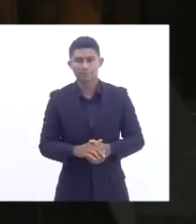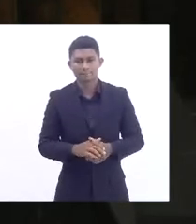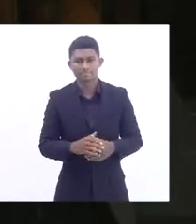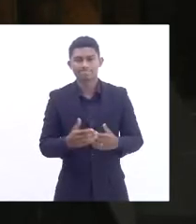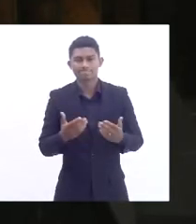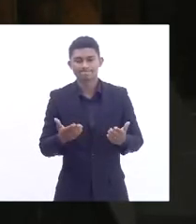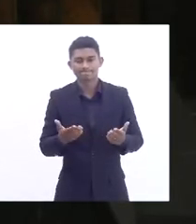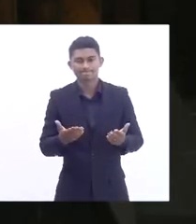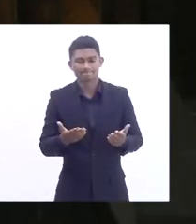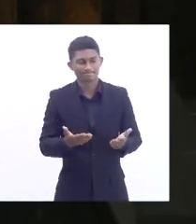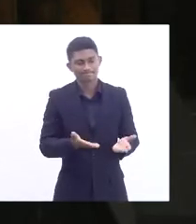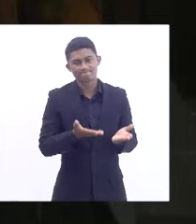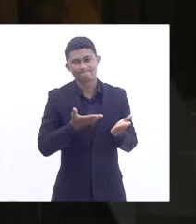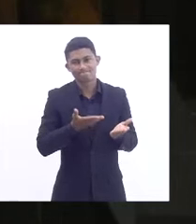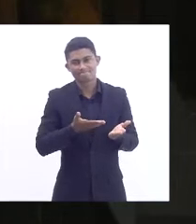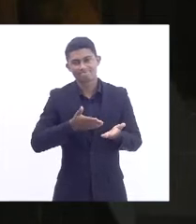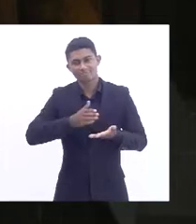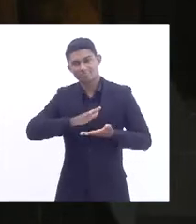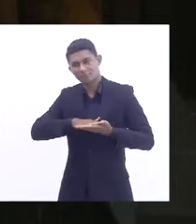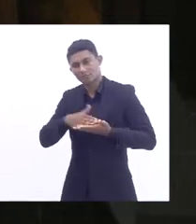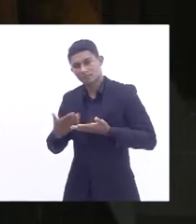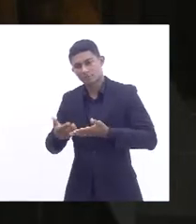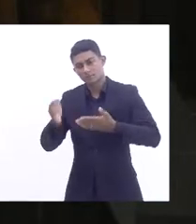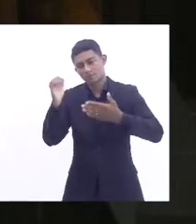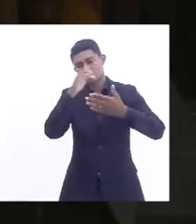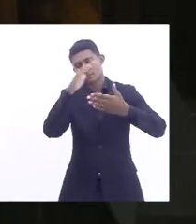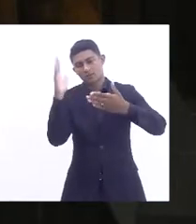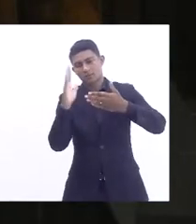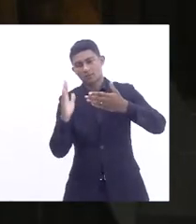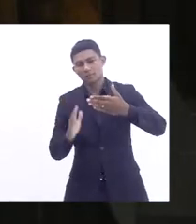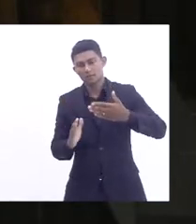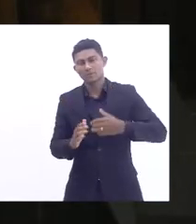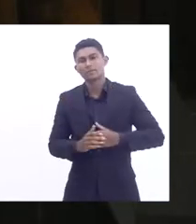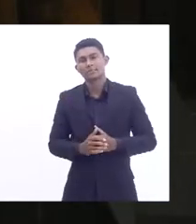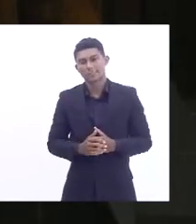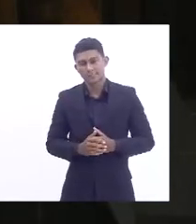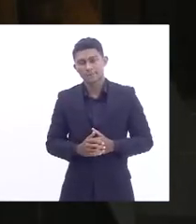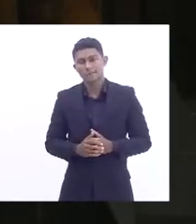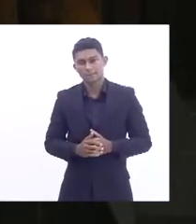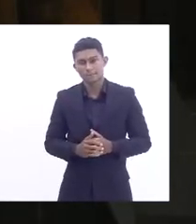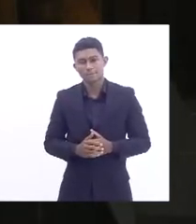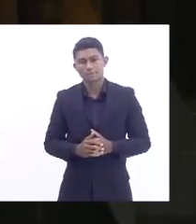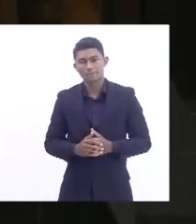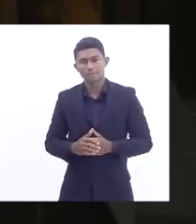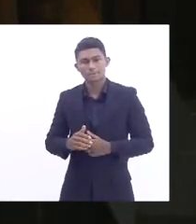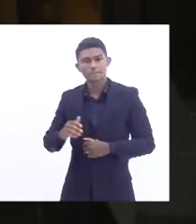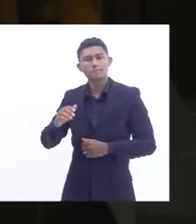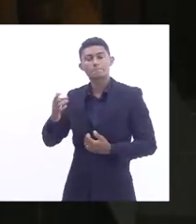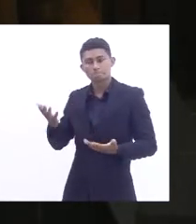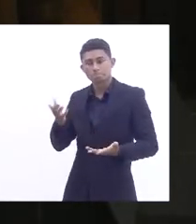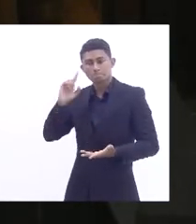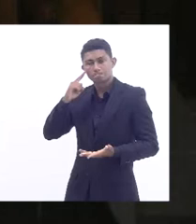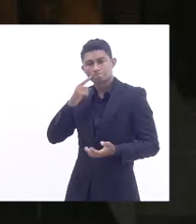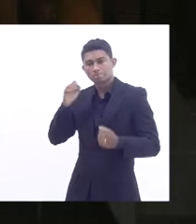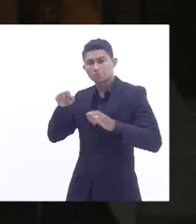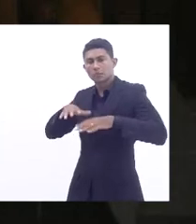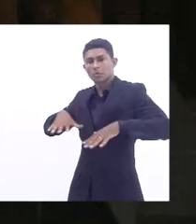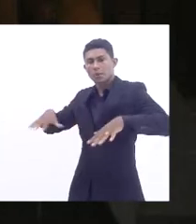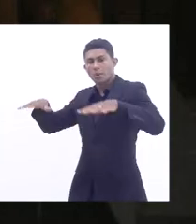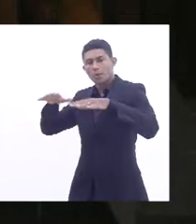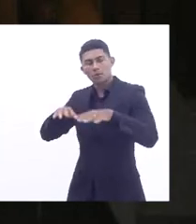senhor intérprete da linguagem de Libras, que leva a nossa voz